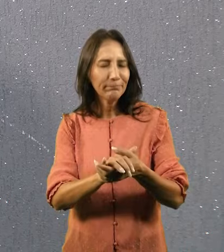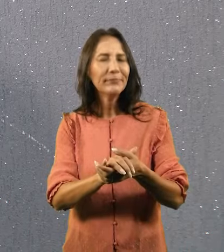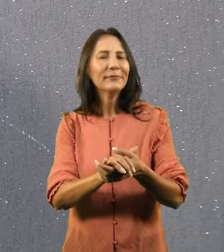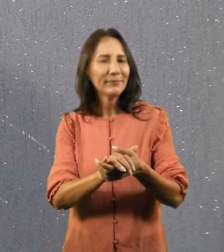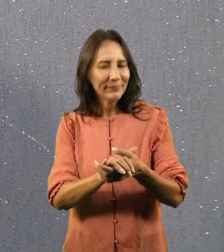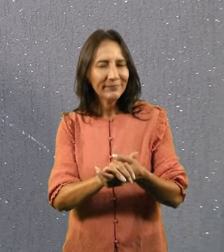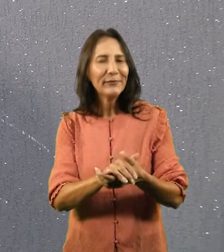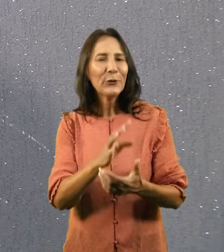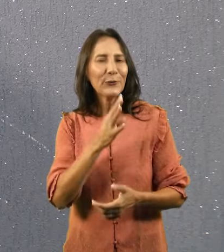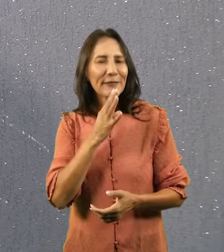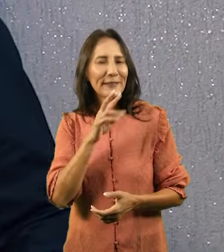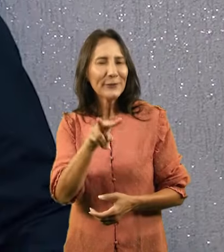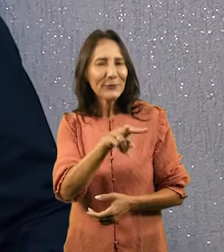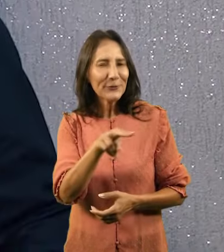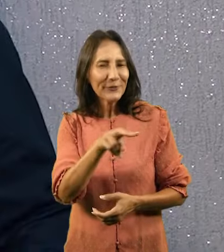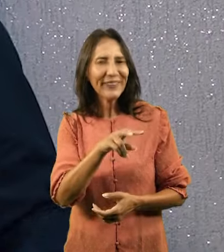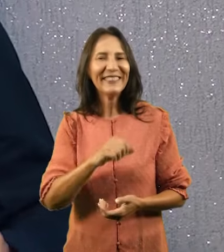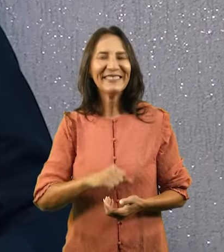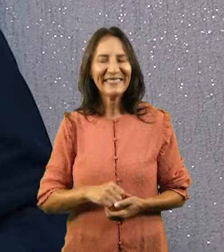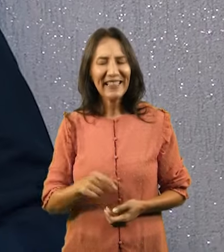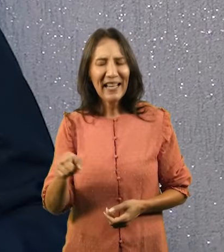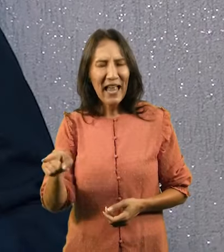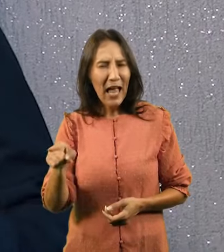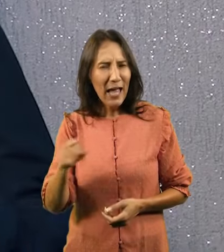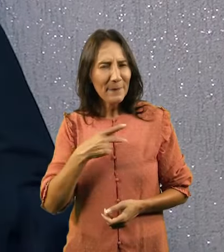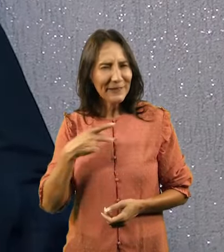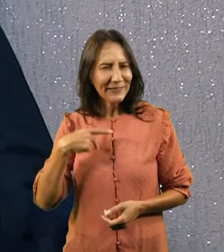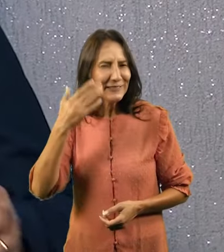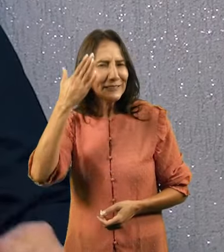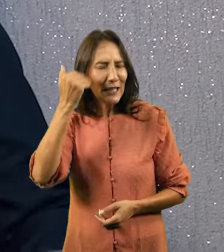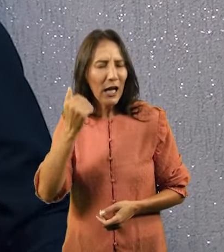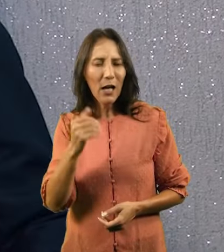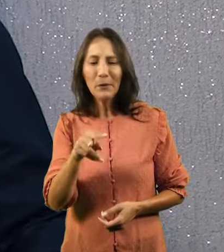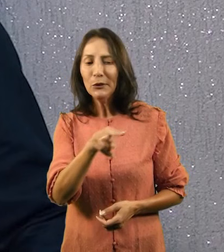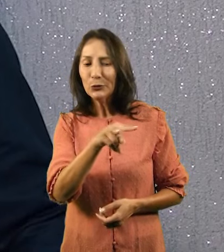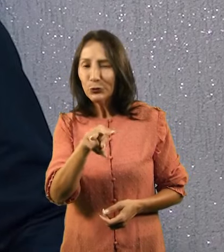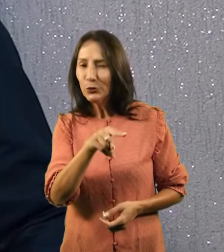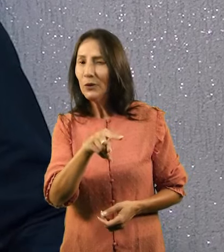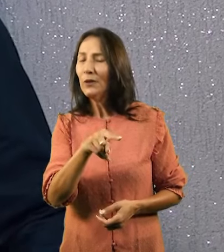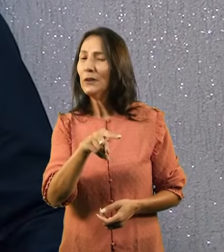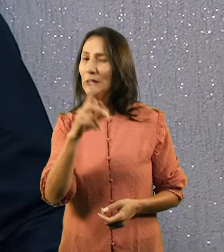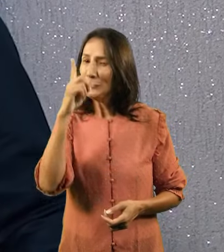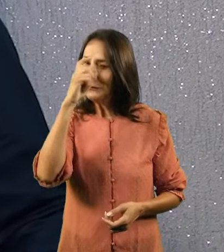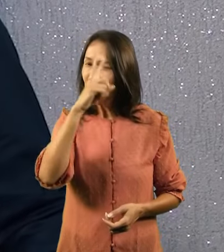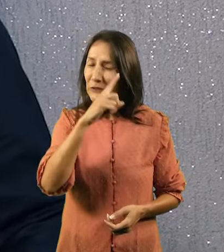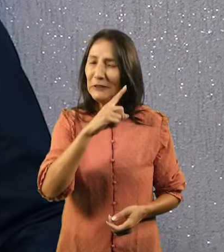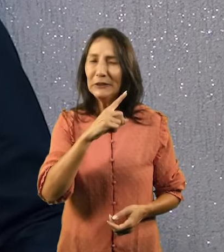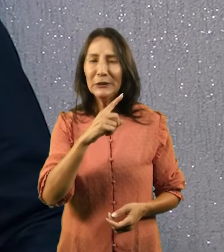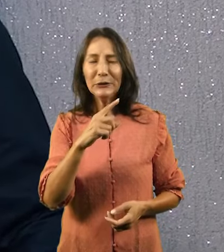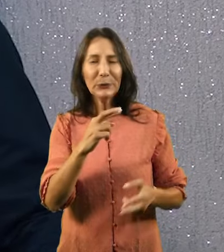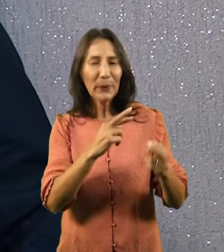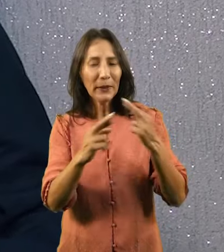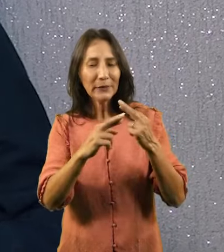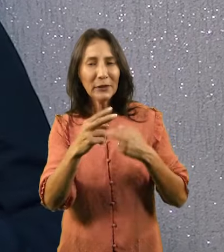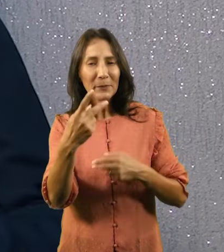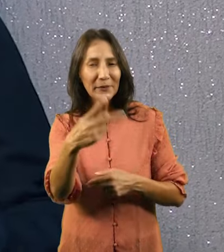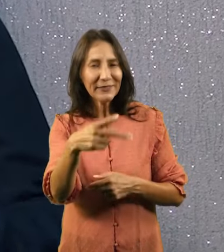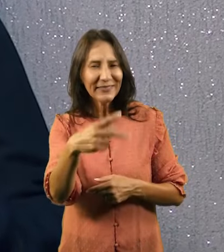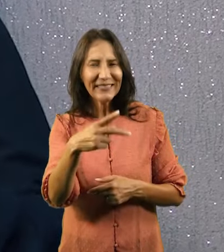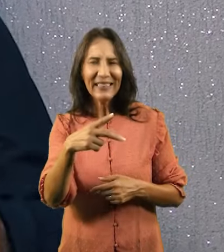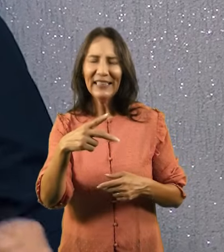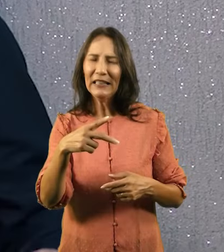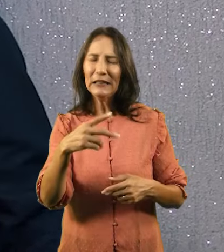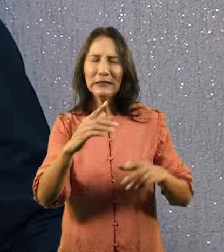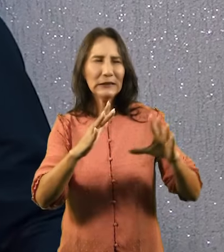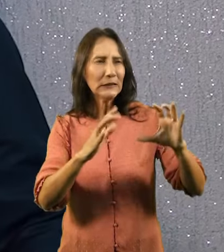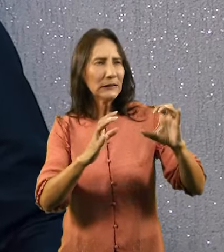que estavam se casando agora. E ele sabia que era um relacionamento muito conflituoso, um relacionamento que trazia